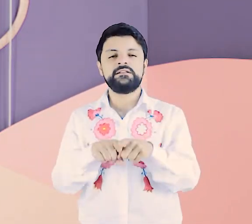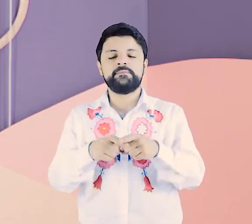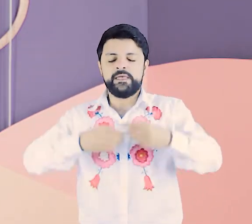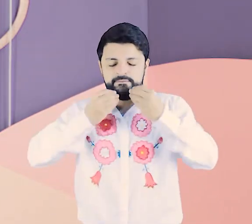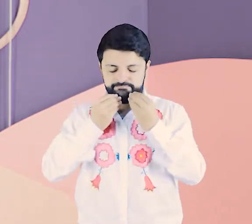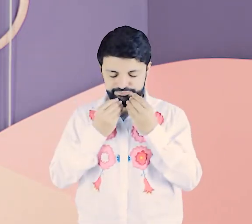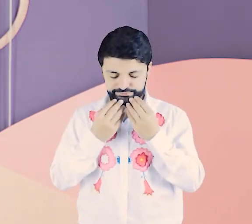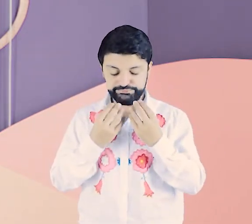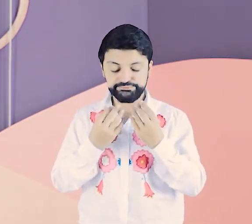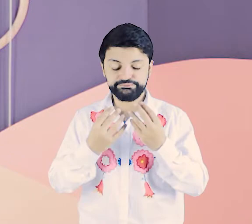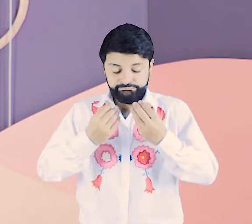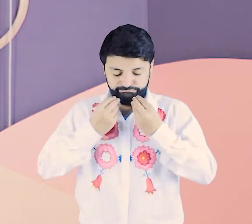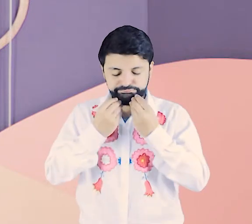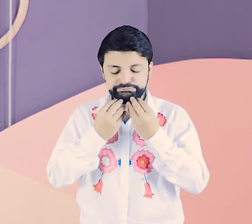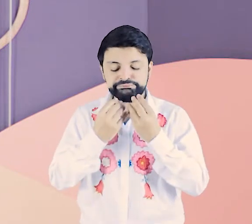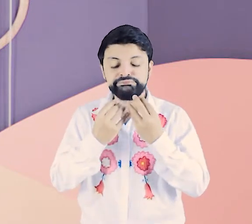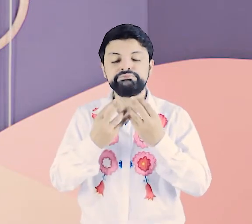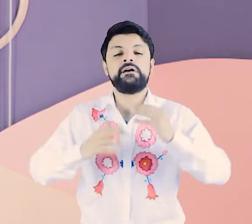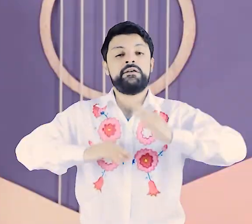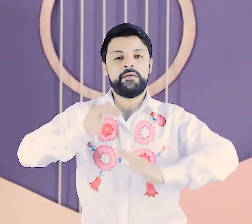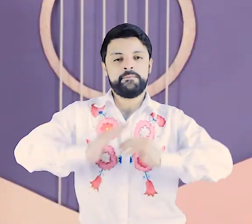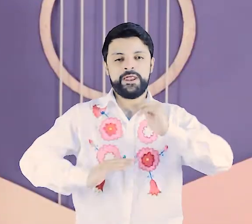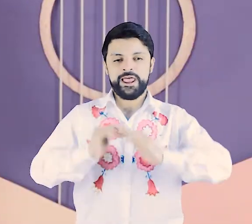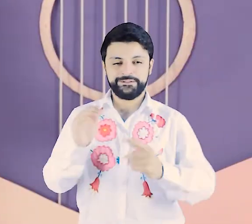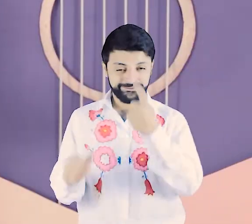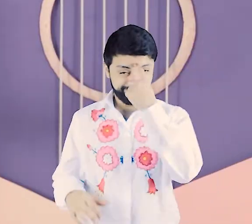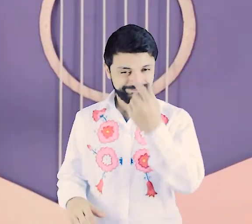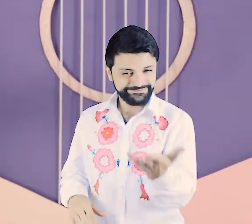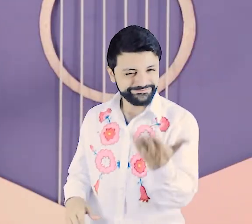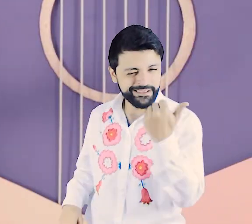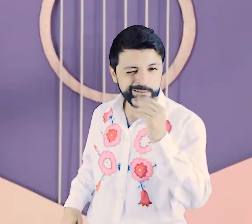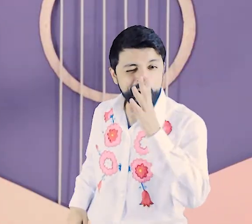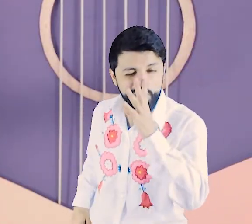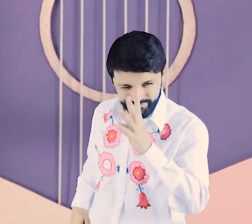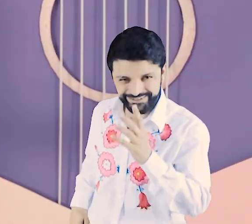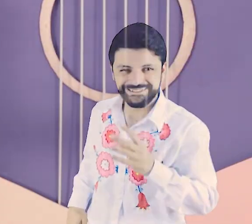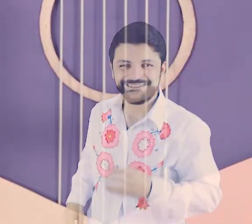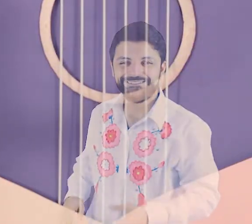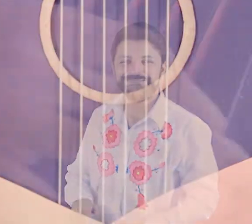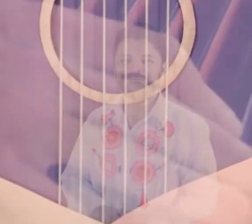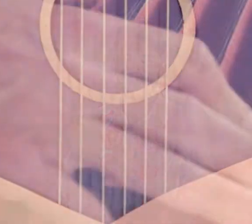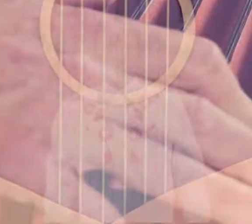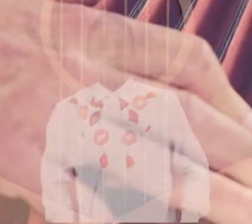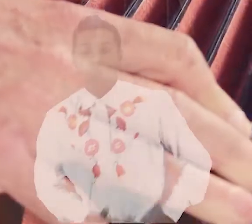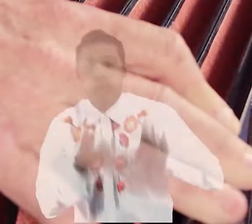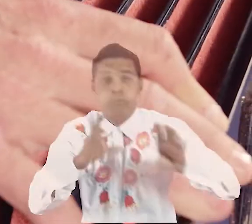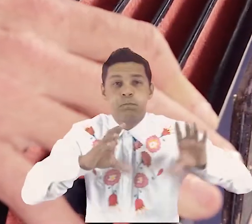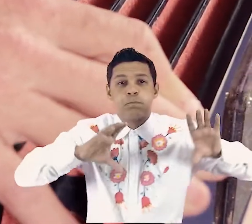mantras e outras práticas indianas. Que tal ouvir um pouquinho?